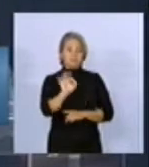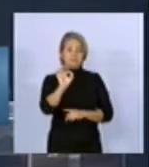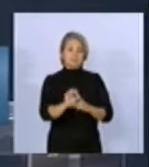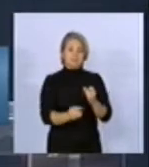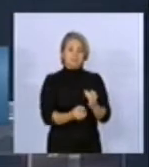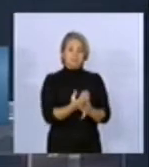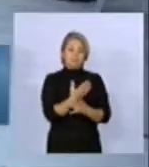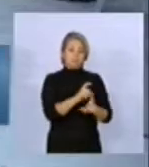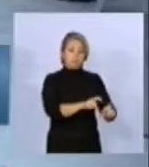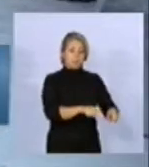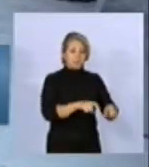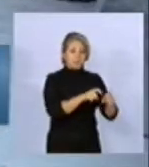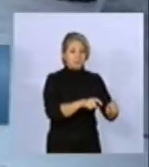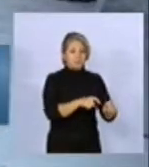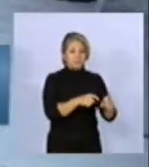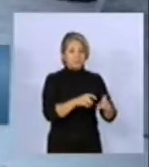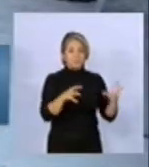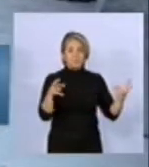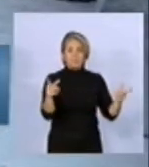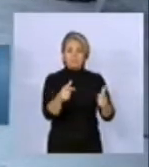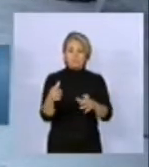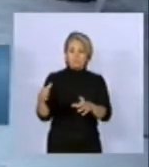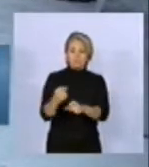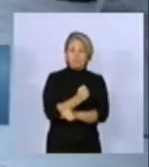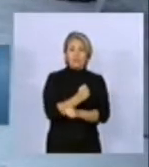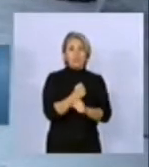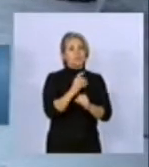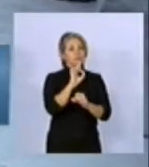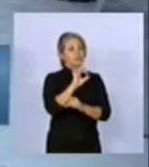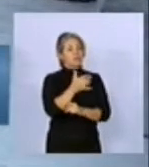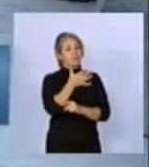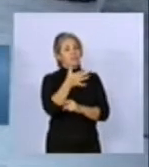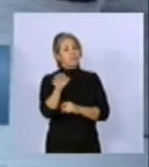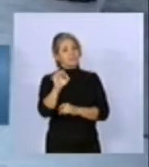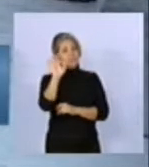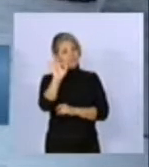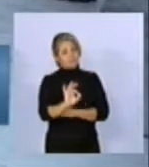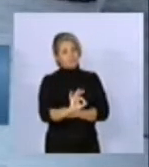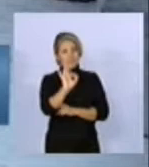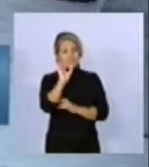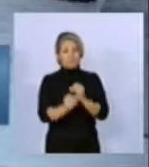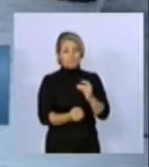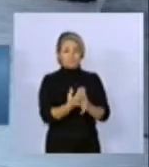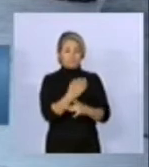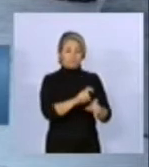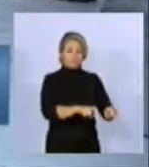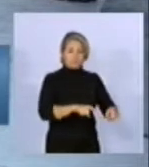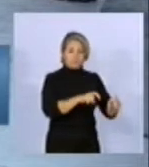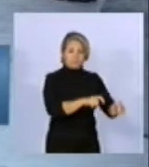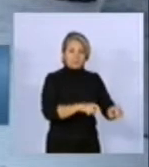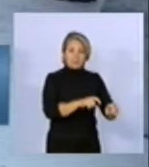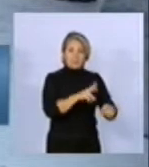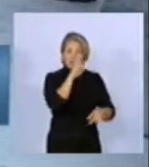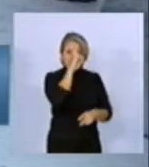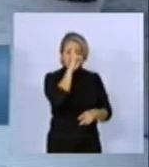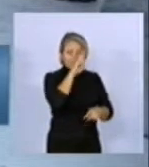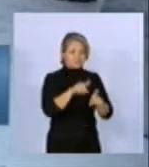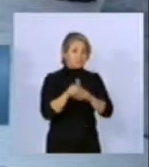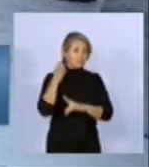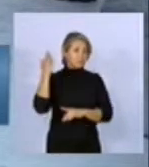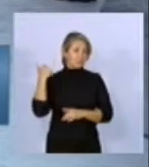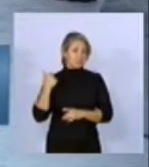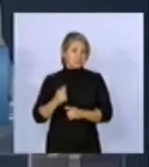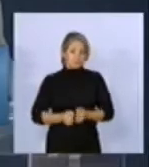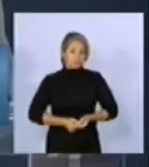representa os 10 por cento da produção e olhando também a época que uma redução